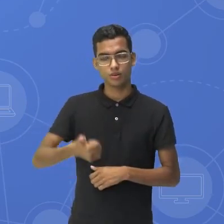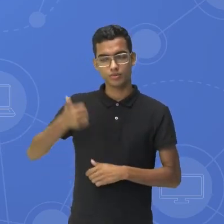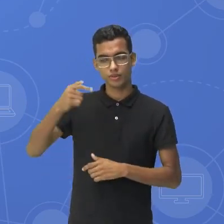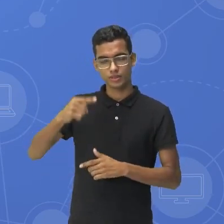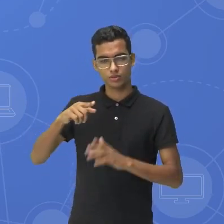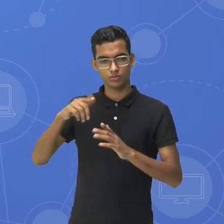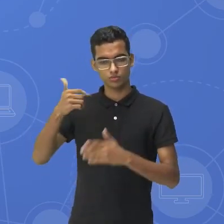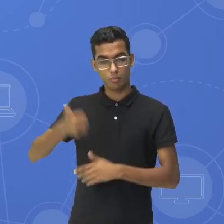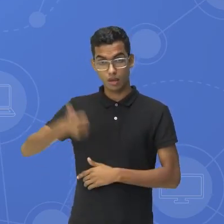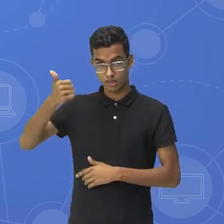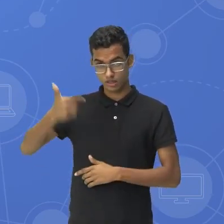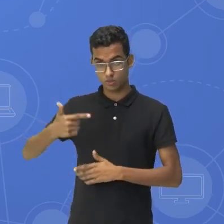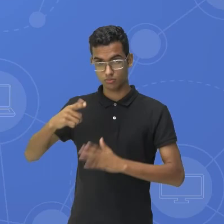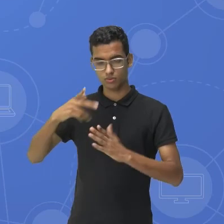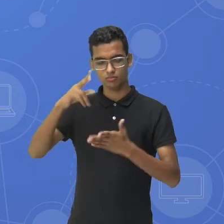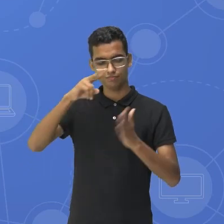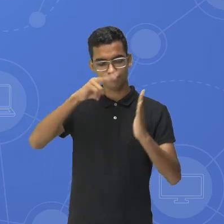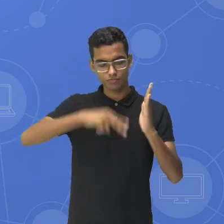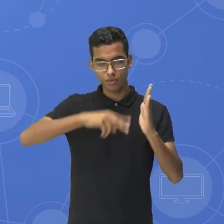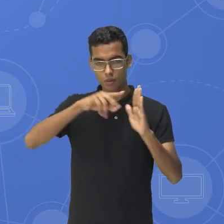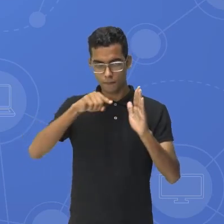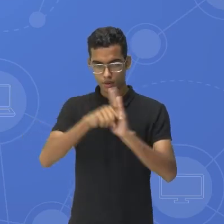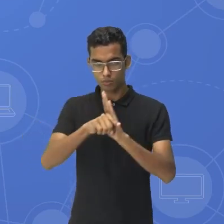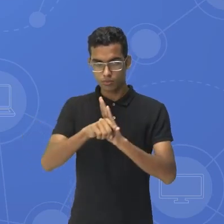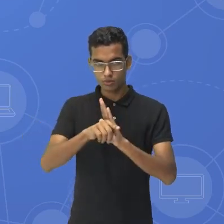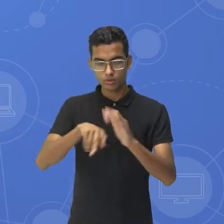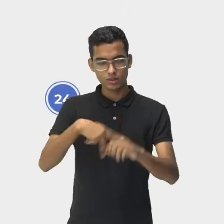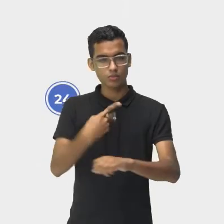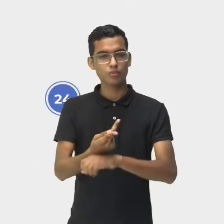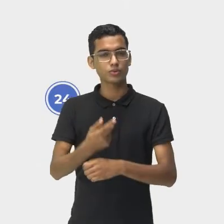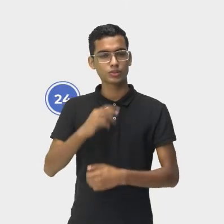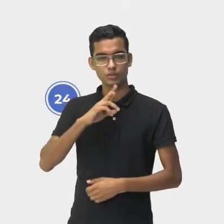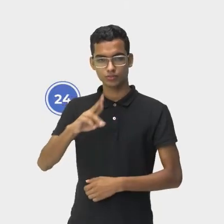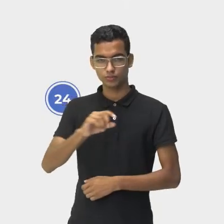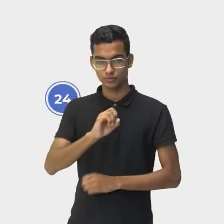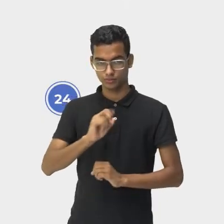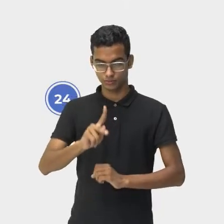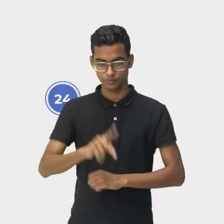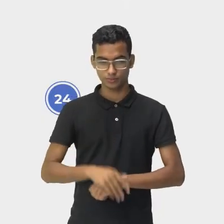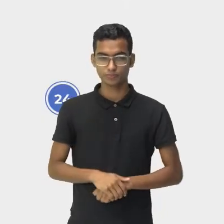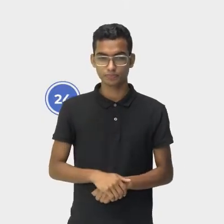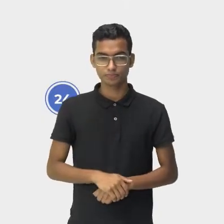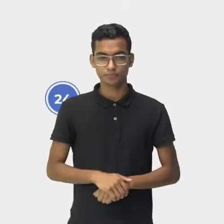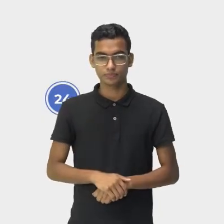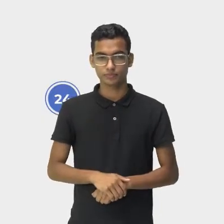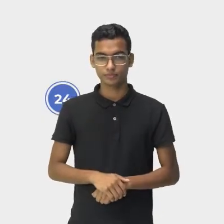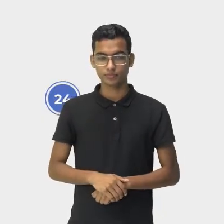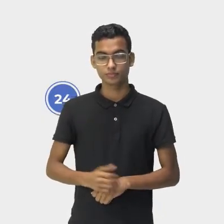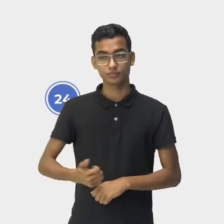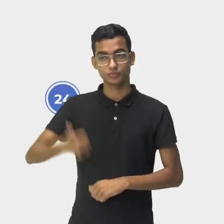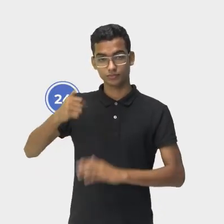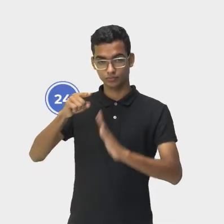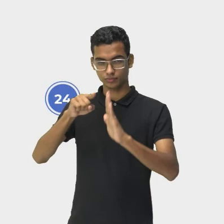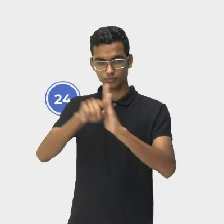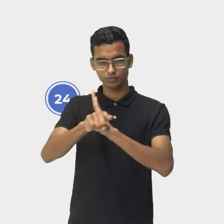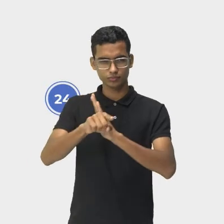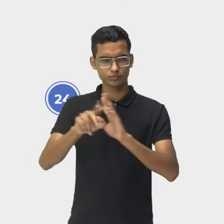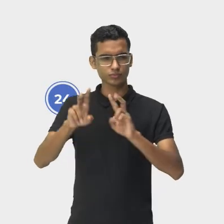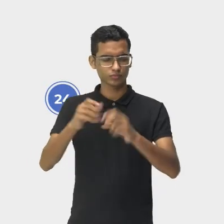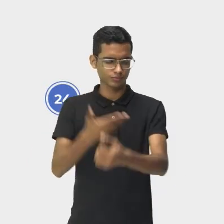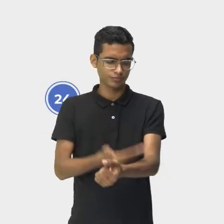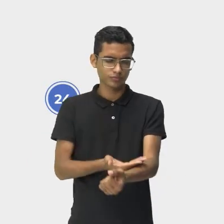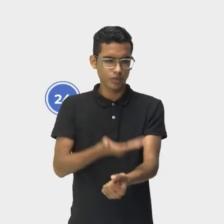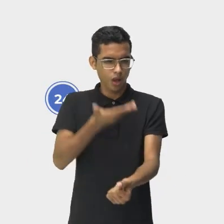já comentar com vocês aí a resposta, tá bom? Vamos lá? Então, na questão 1, que está falando sobre a